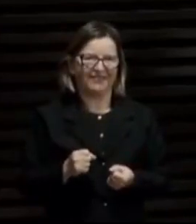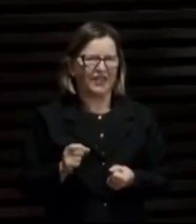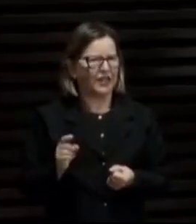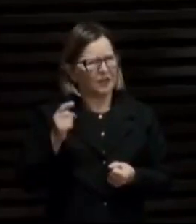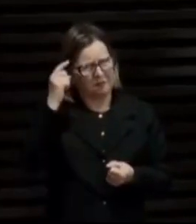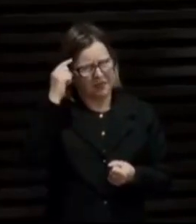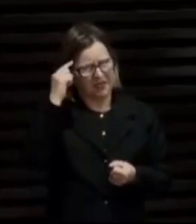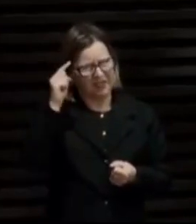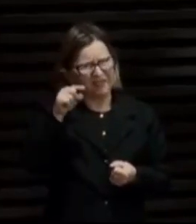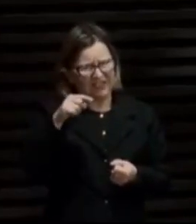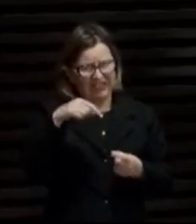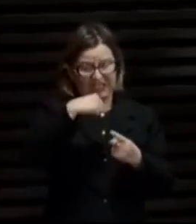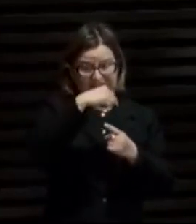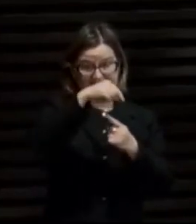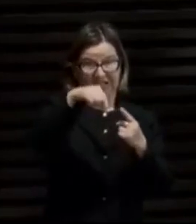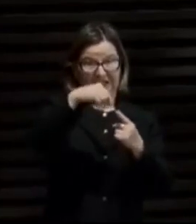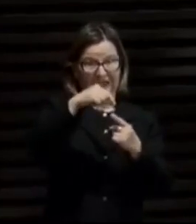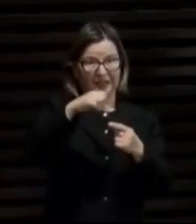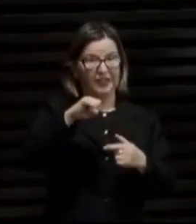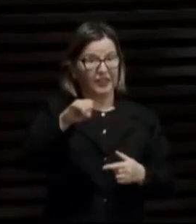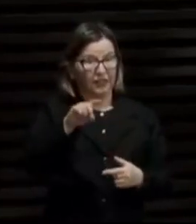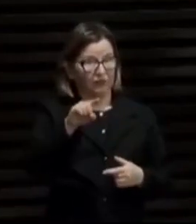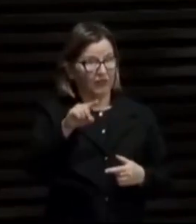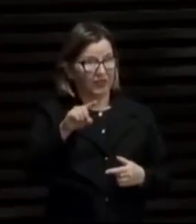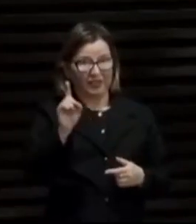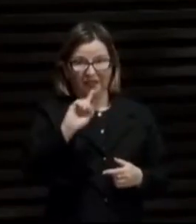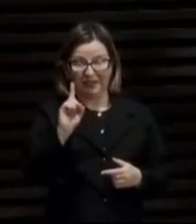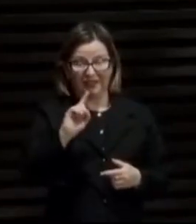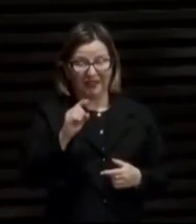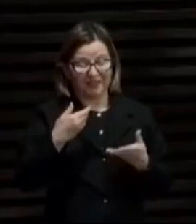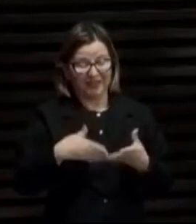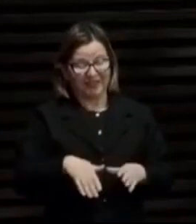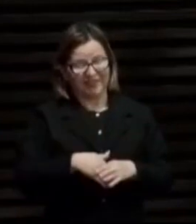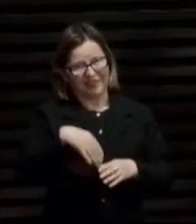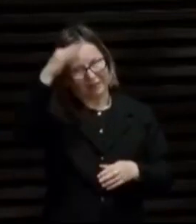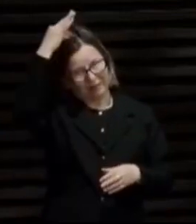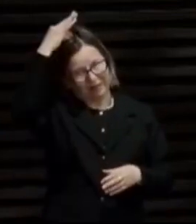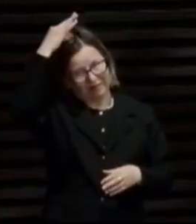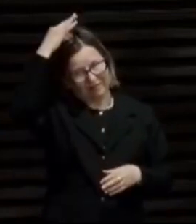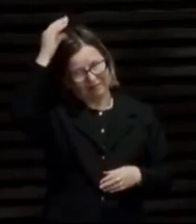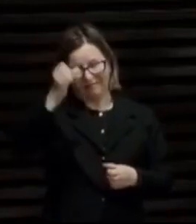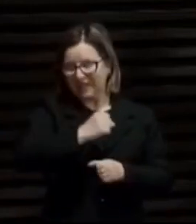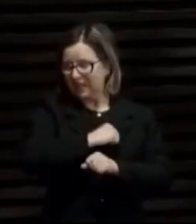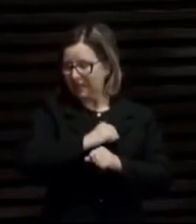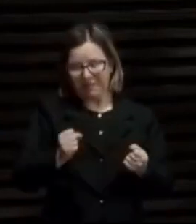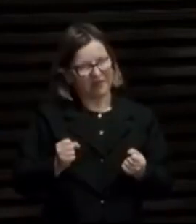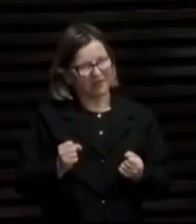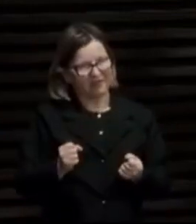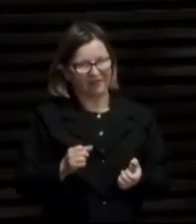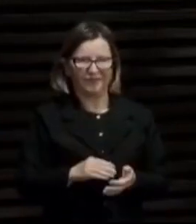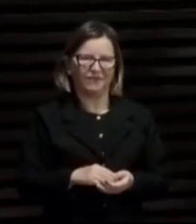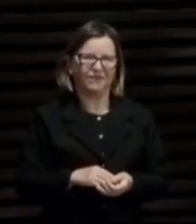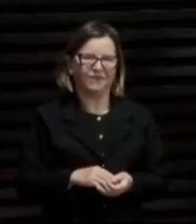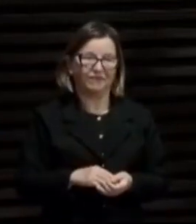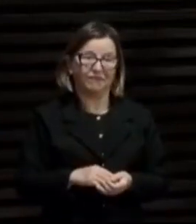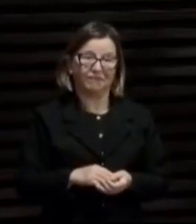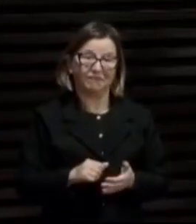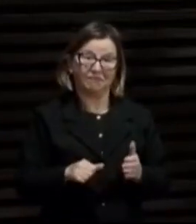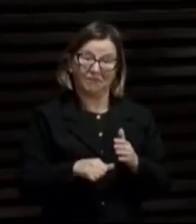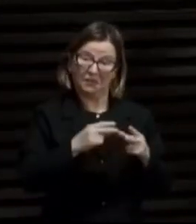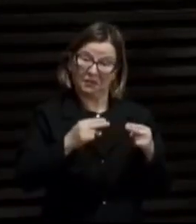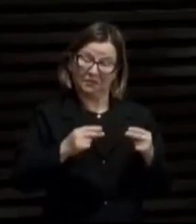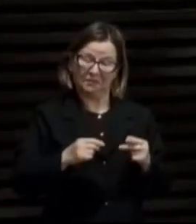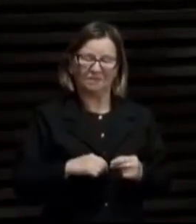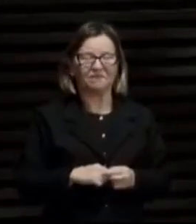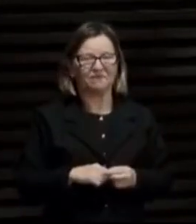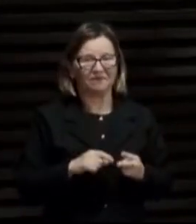ser santificado se você não for regenerado. Não existe. Então não se engane. Esse é o primeiro fato.